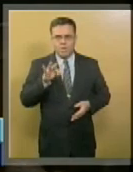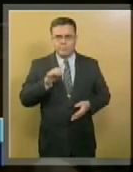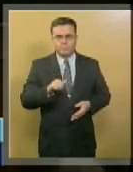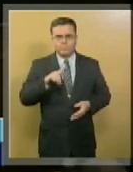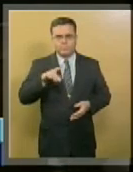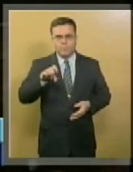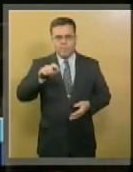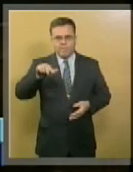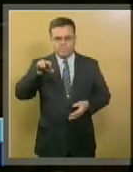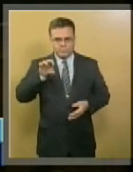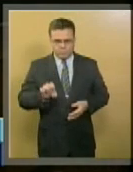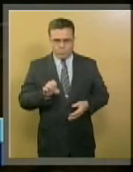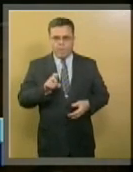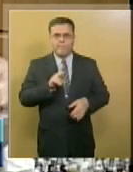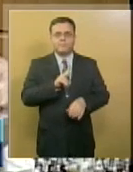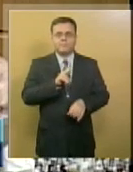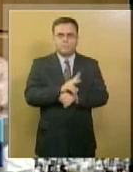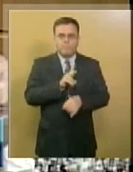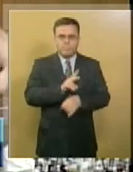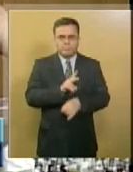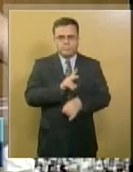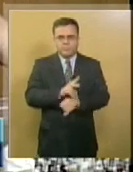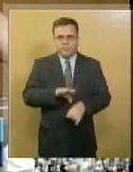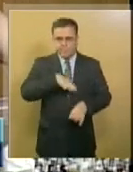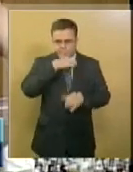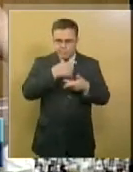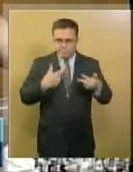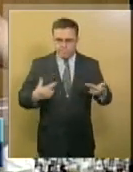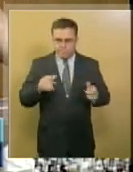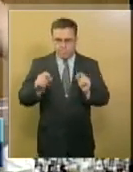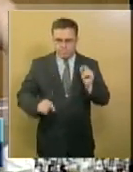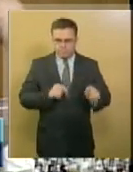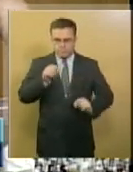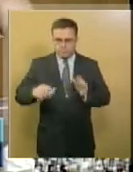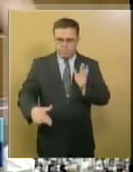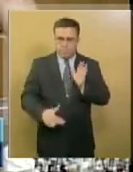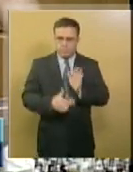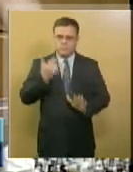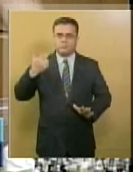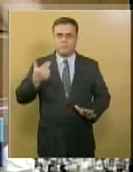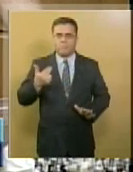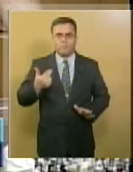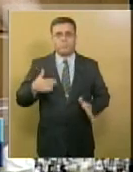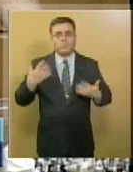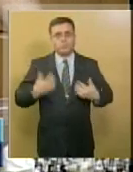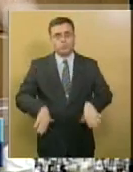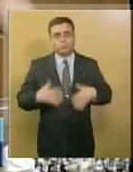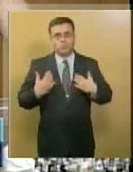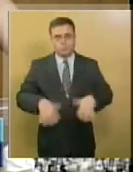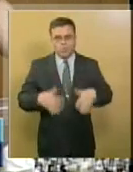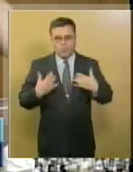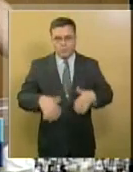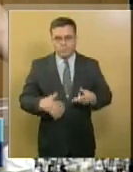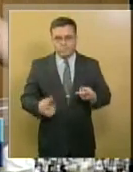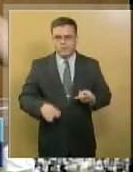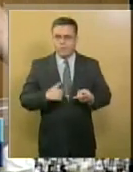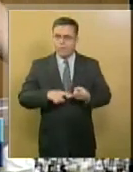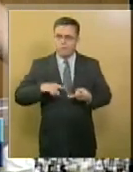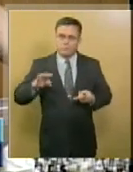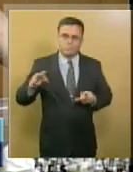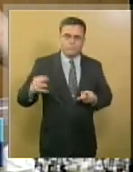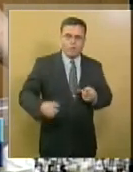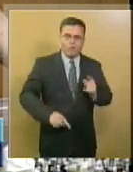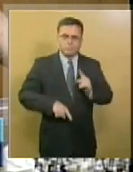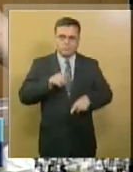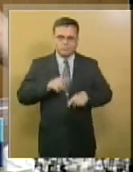de Amparo Animal Vitória de Porto Alegre. Ele faz até cirurgia de alta complexidade, ele tem ressonância magnética, ele tem tudo o